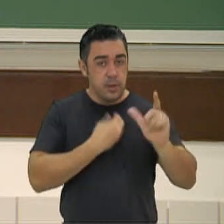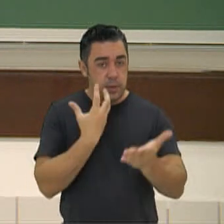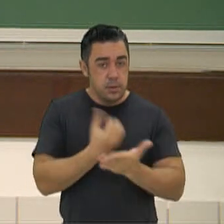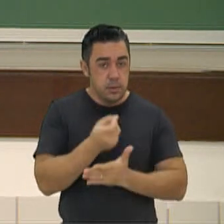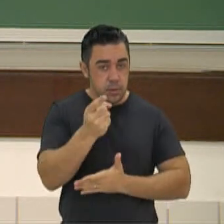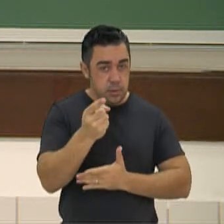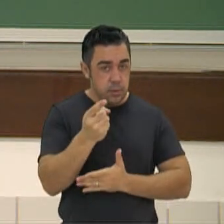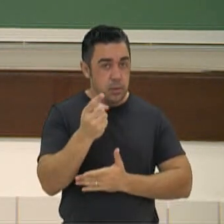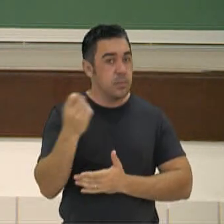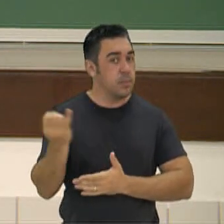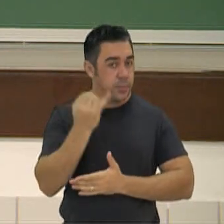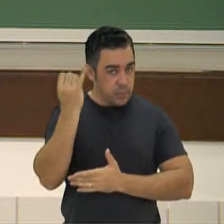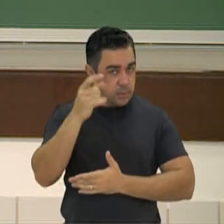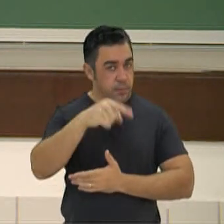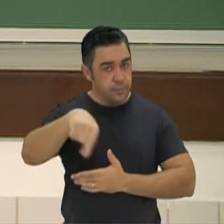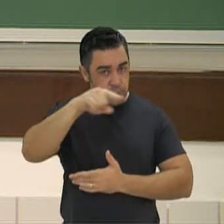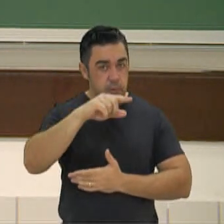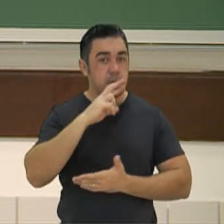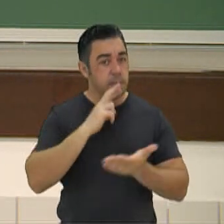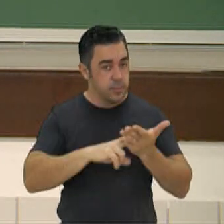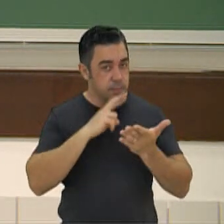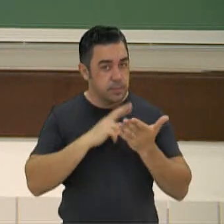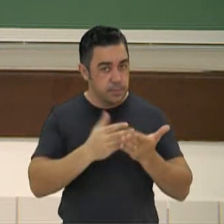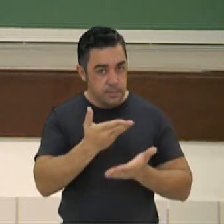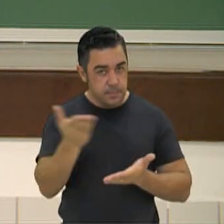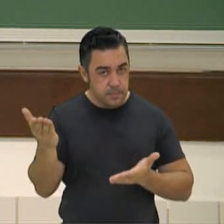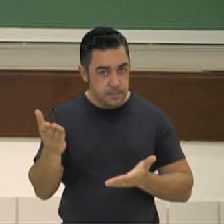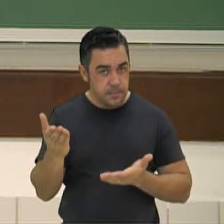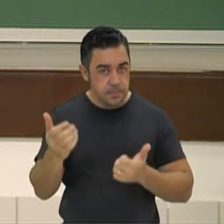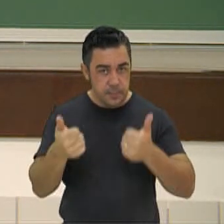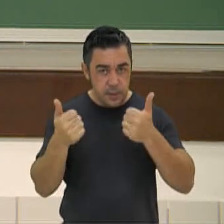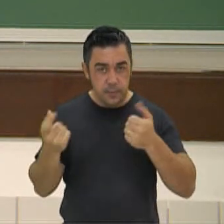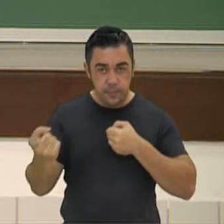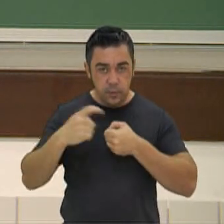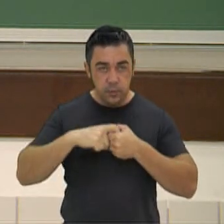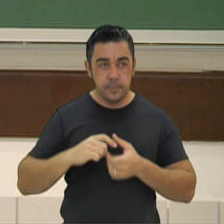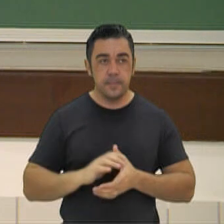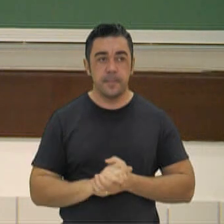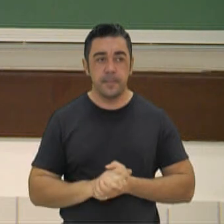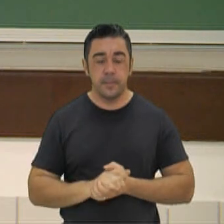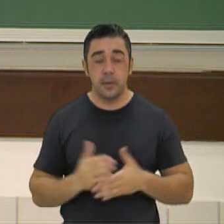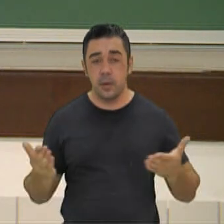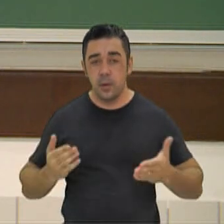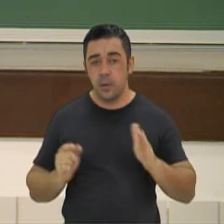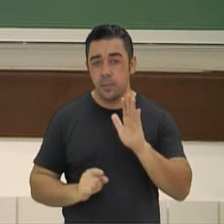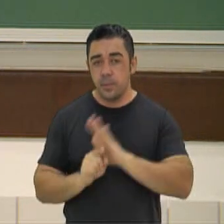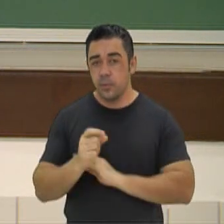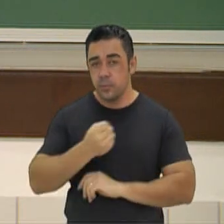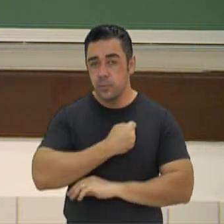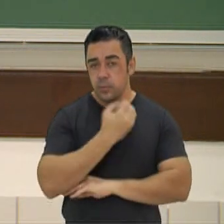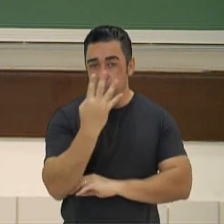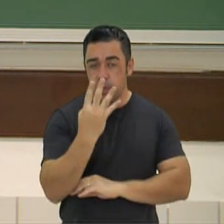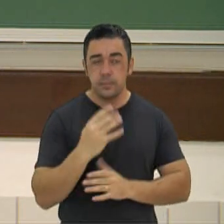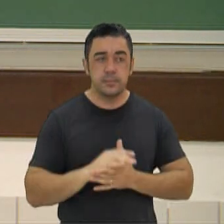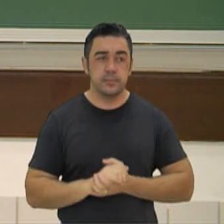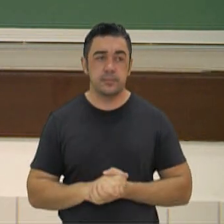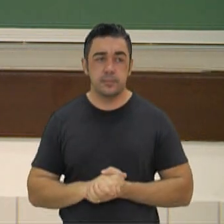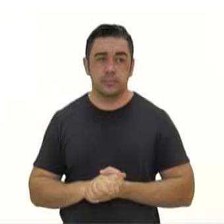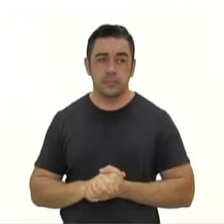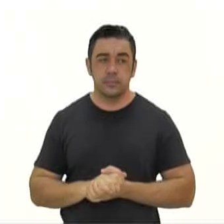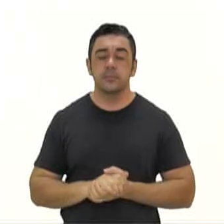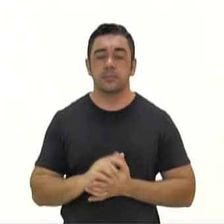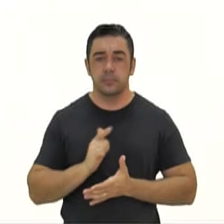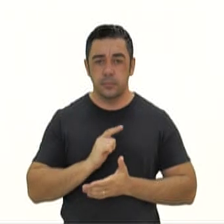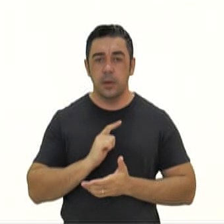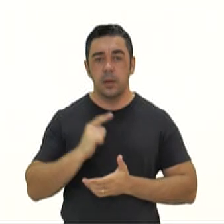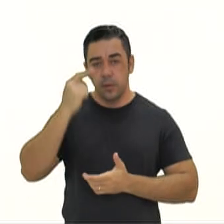vocês. É muito importante isso daí, belezinha? Então, vamos voltar? Voltando aqui para um quiz. Universidade